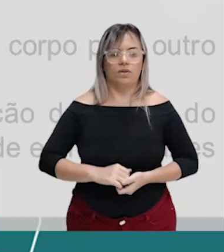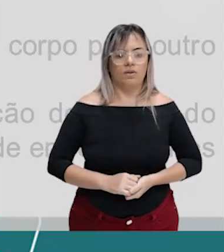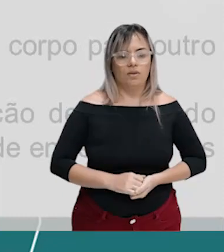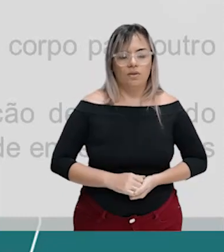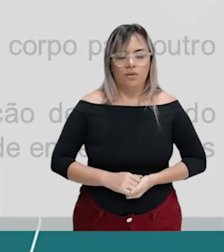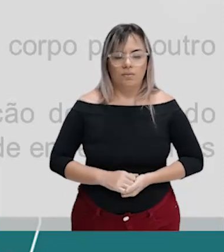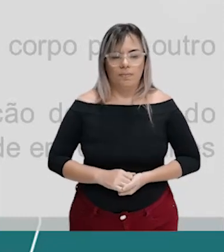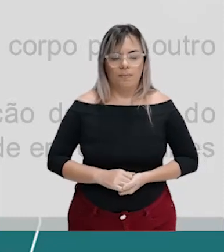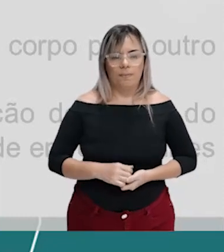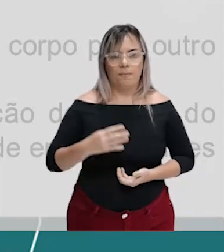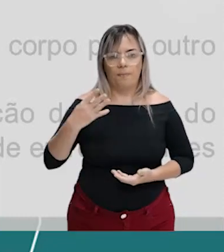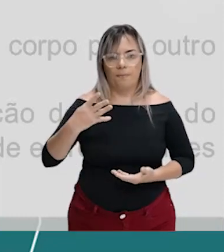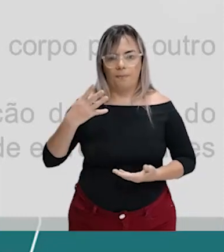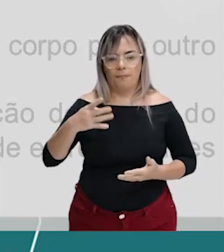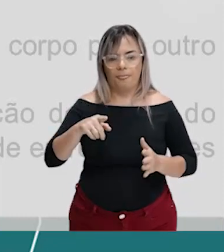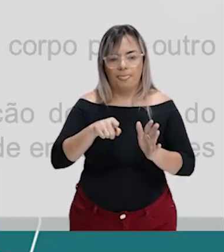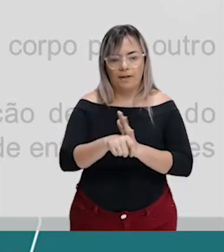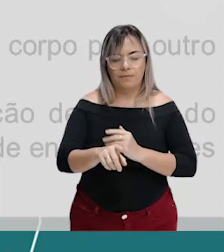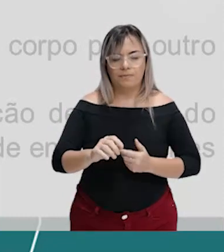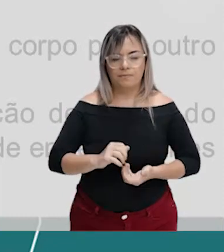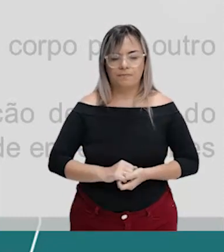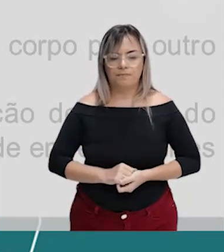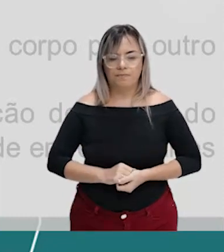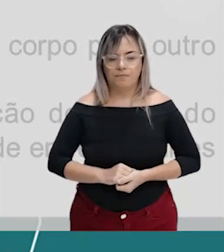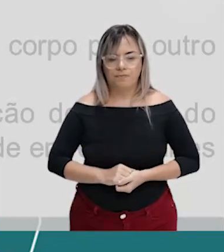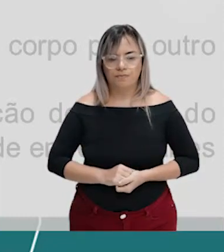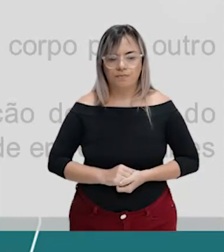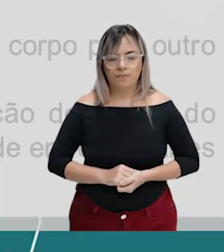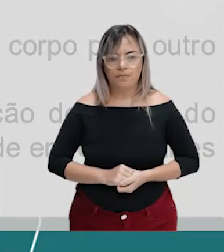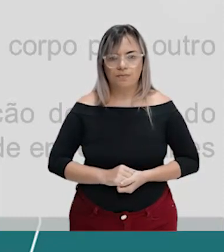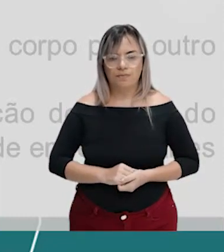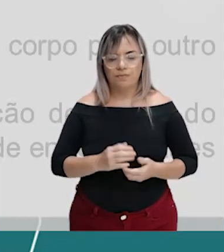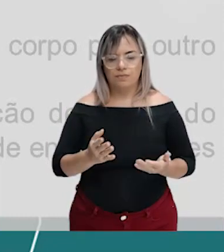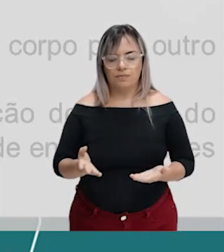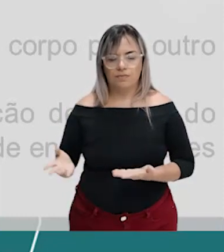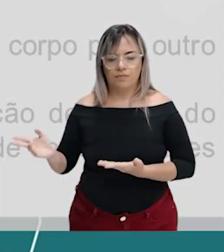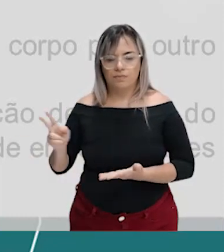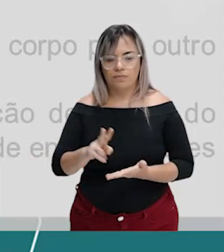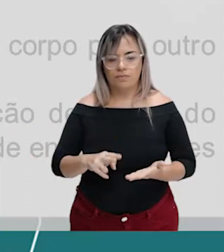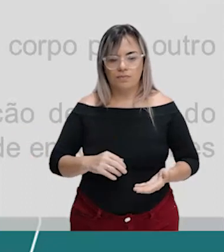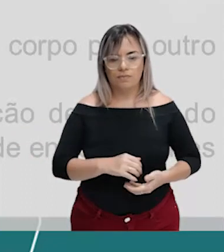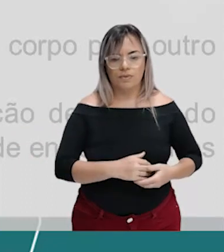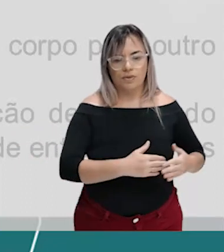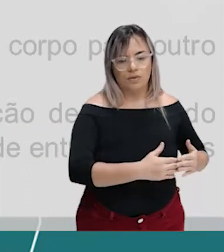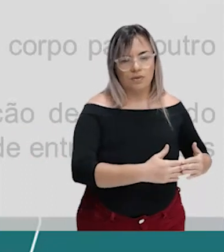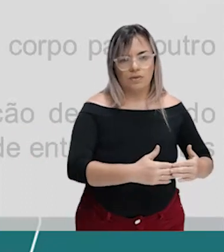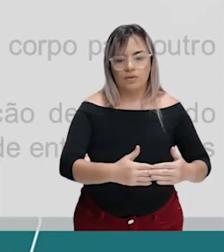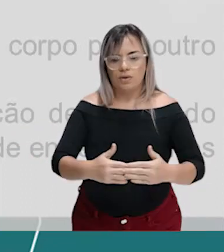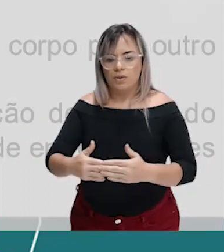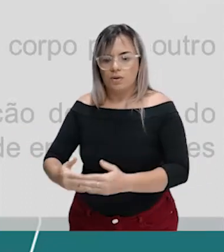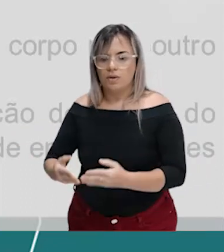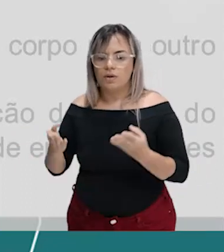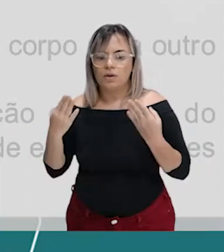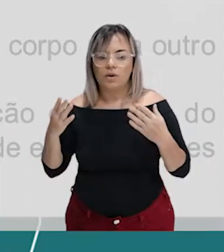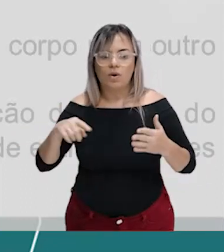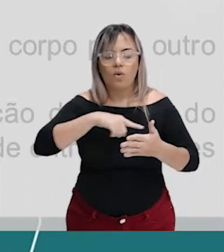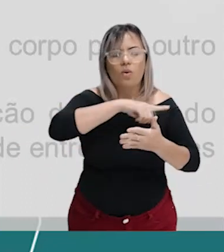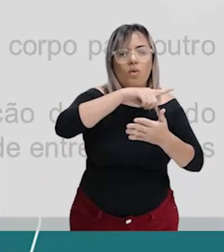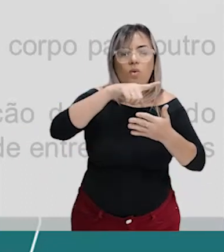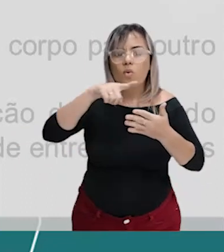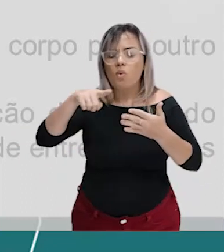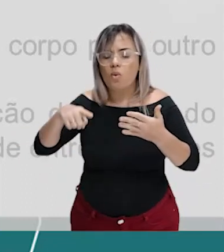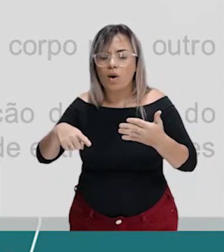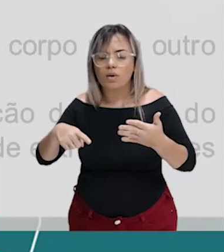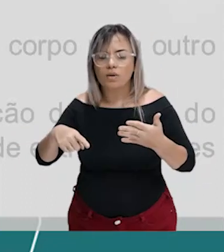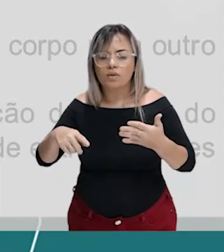Sobre os processos de propagação de calor, analise as afirmativas a seguir e marque a incorreta. Certo? Vamos marcar que está